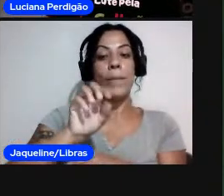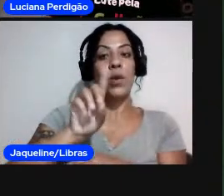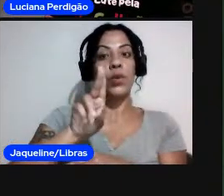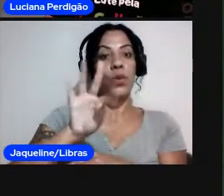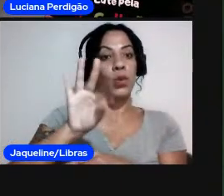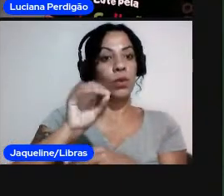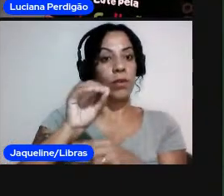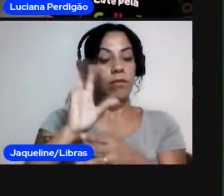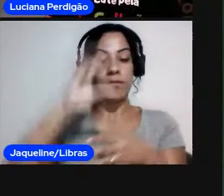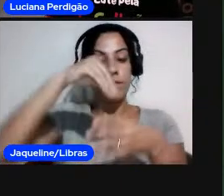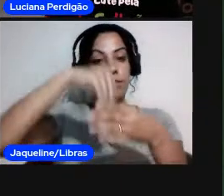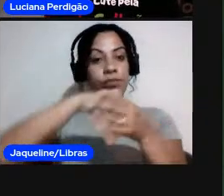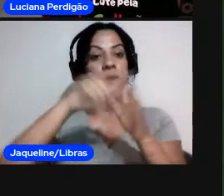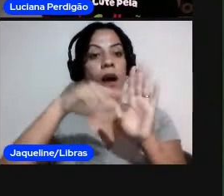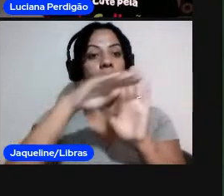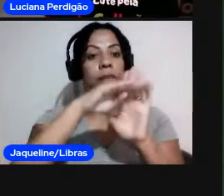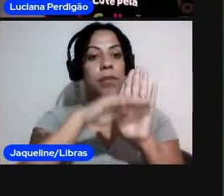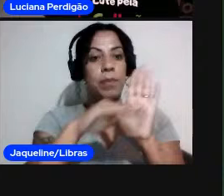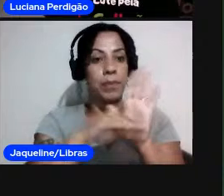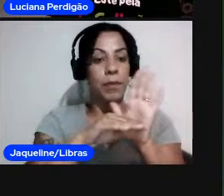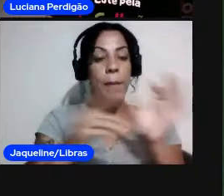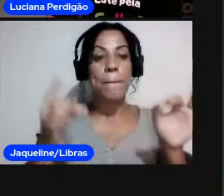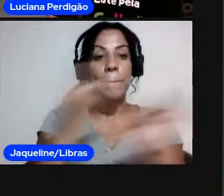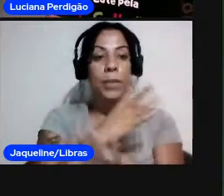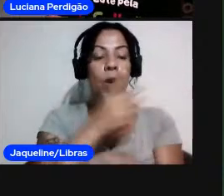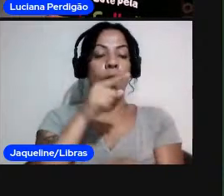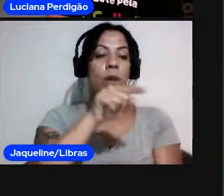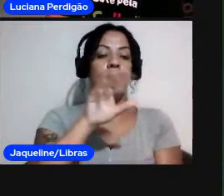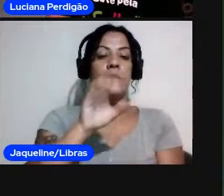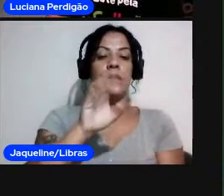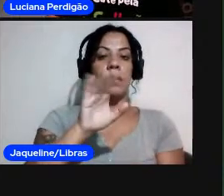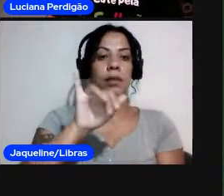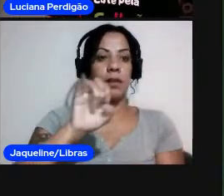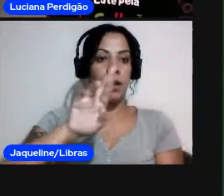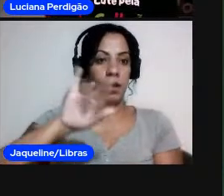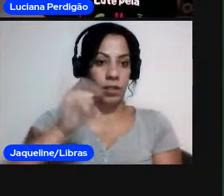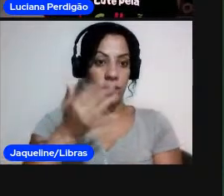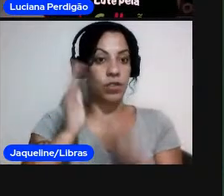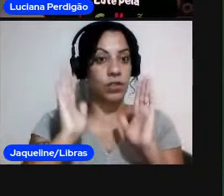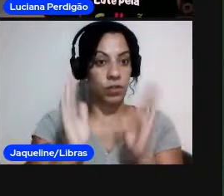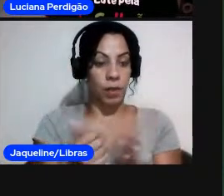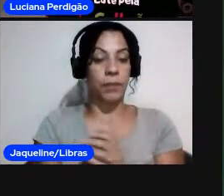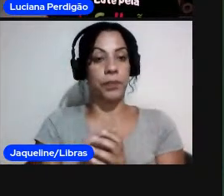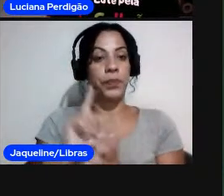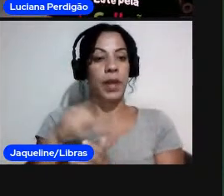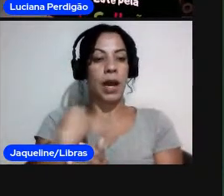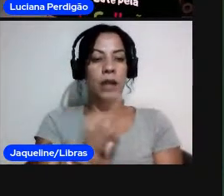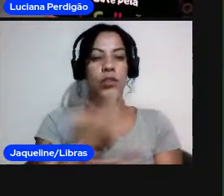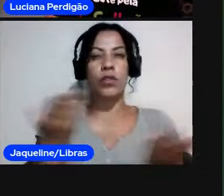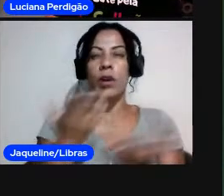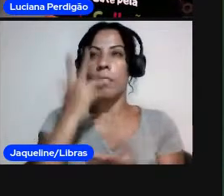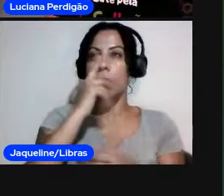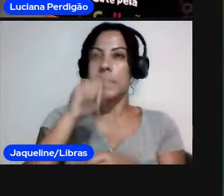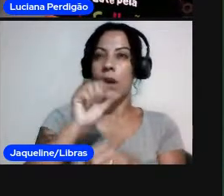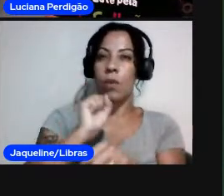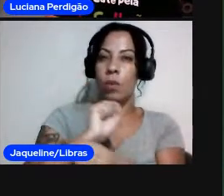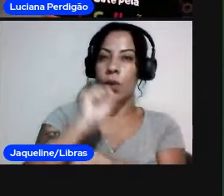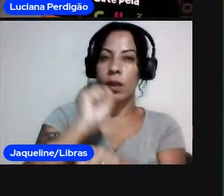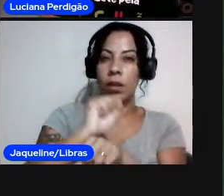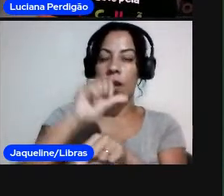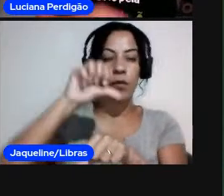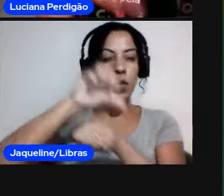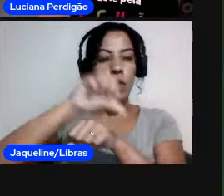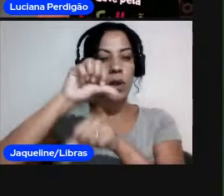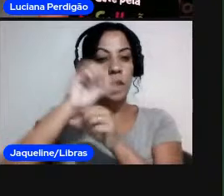de extensão da Fundação CCERT. A gente está na, acho que, 8ª ou 9ª turma.